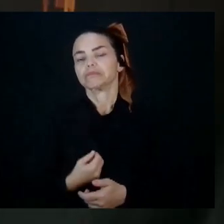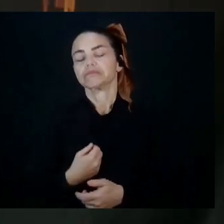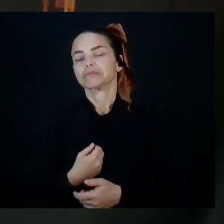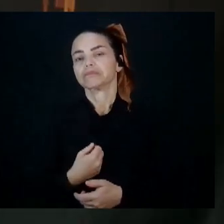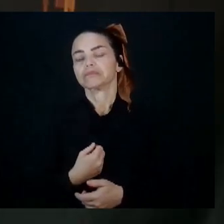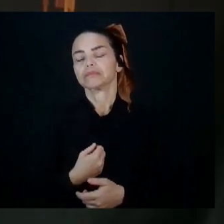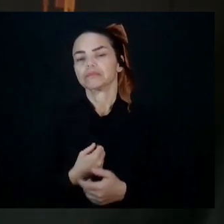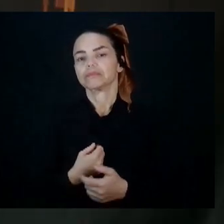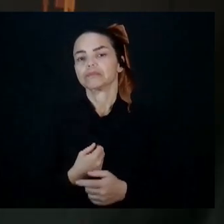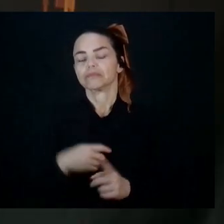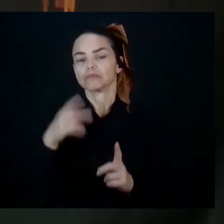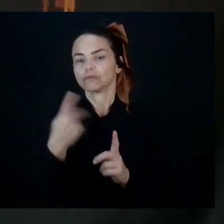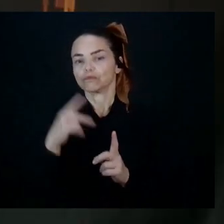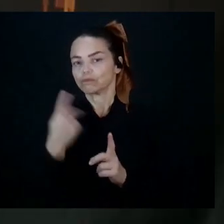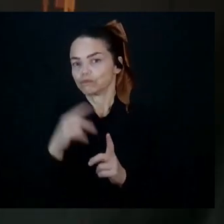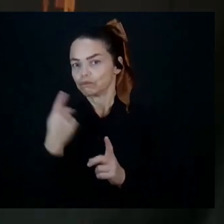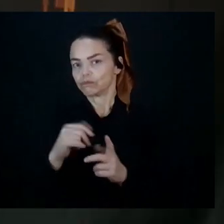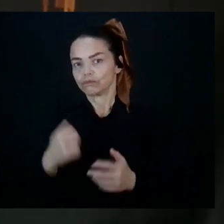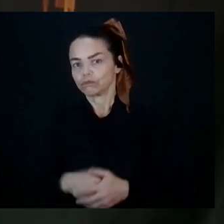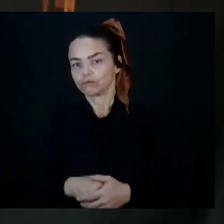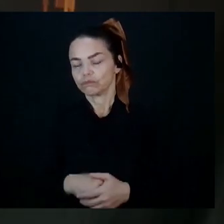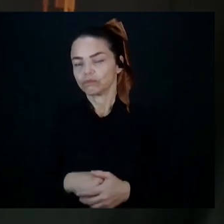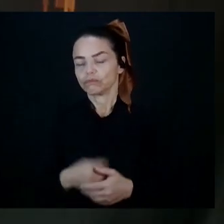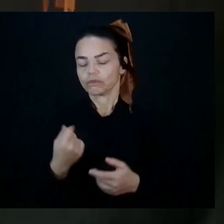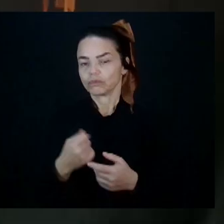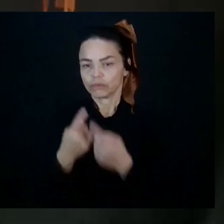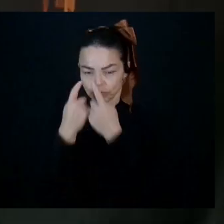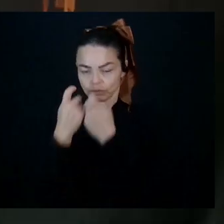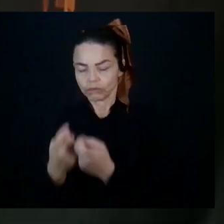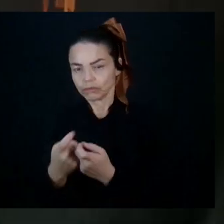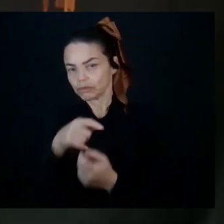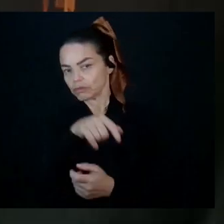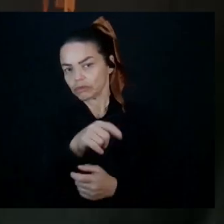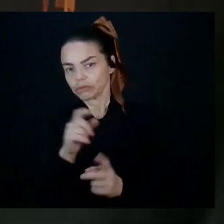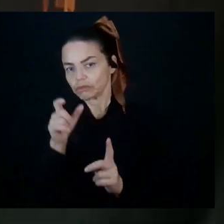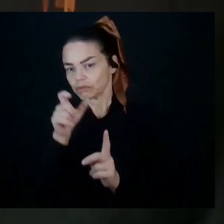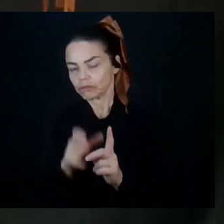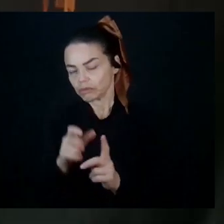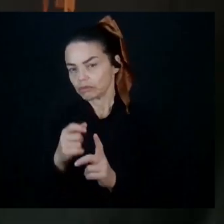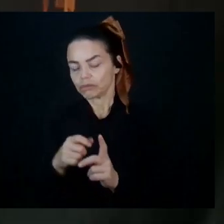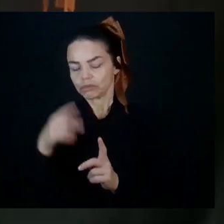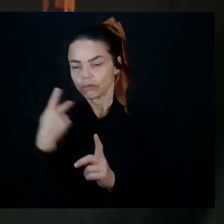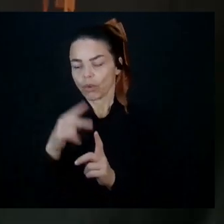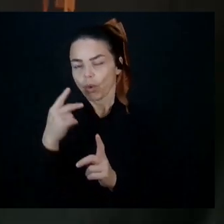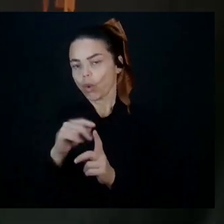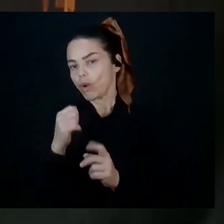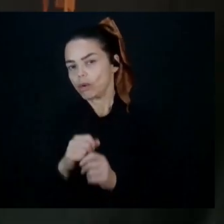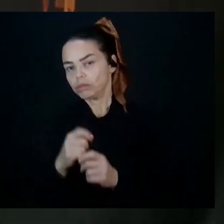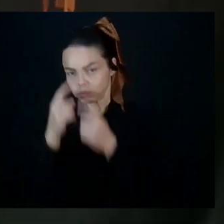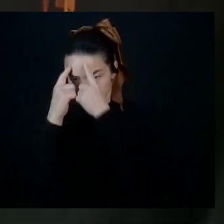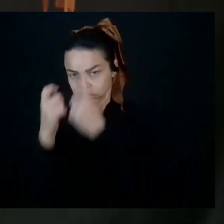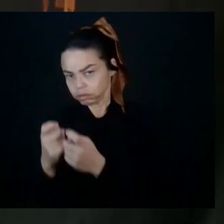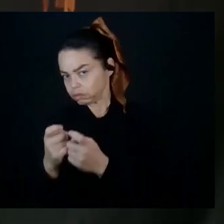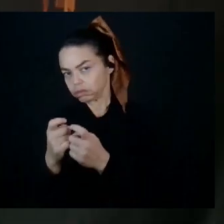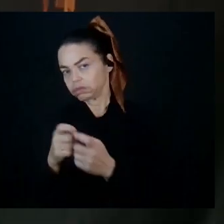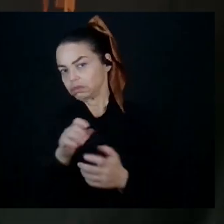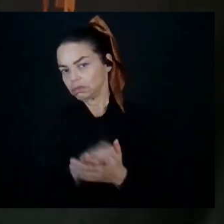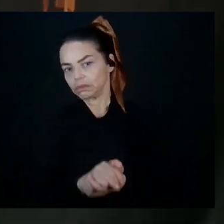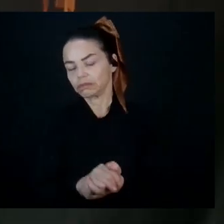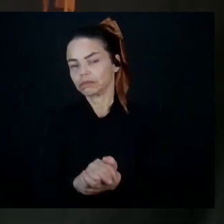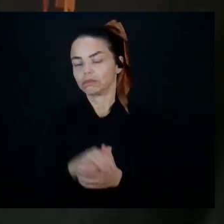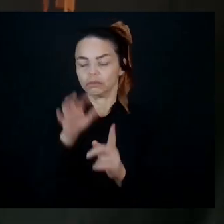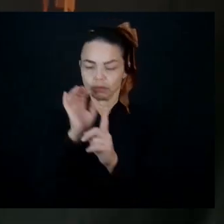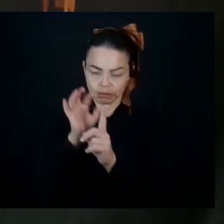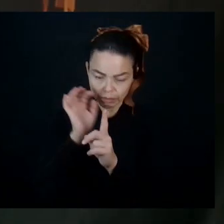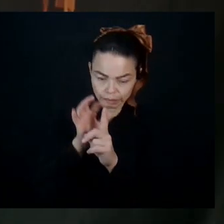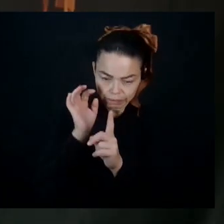E o agressor pode ser agressor financeiro, não é a violência em si, né? É a violência psicológica e